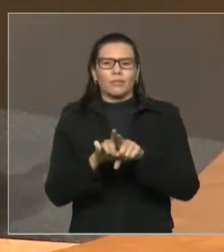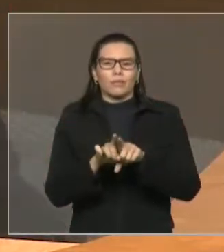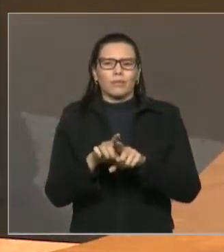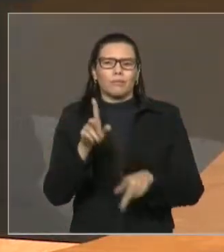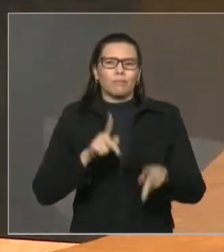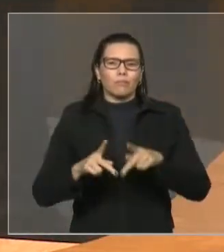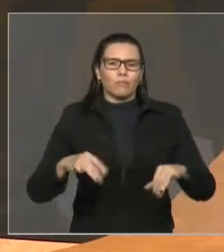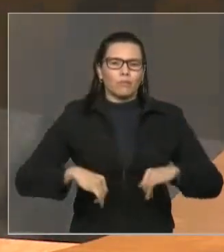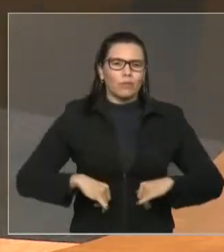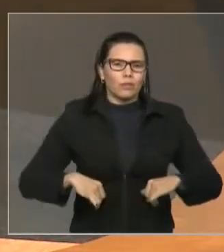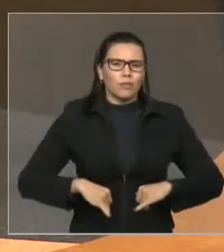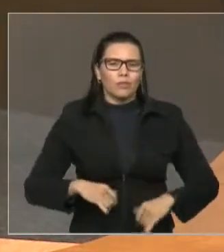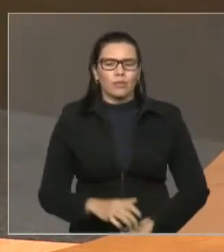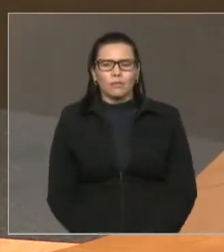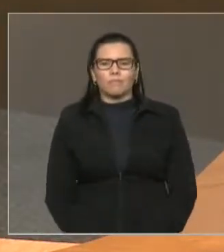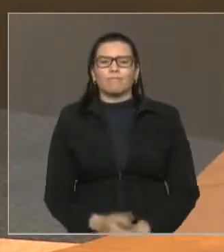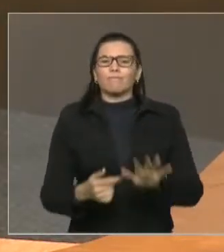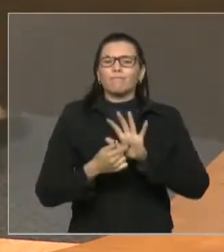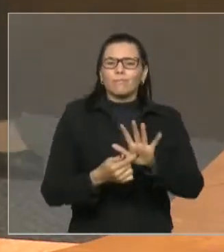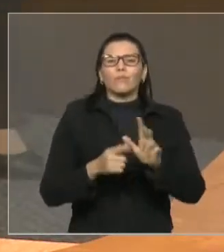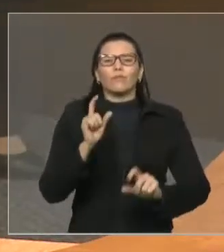a quantidade de